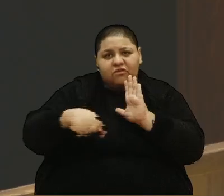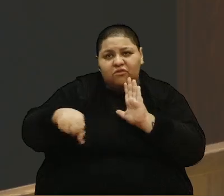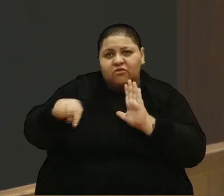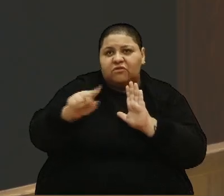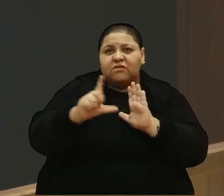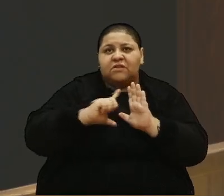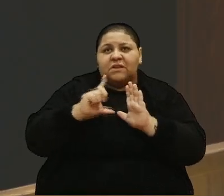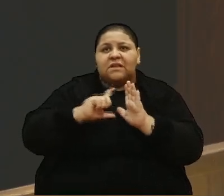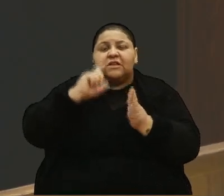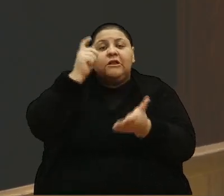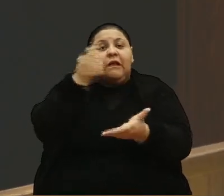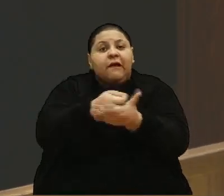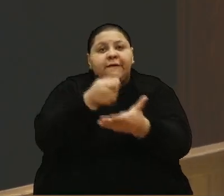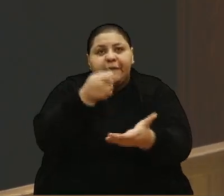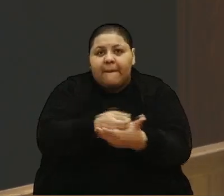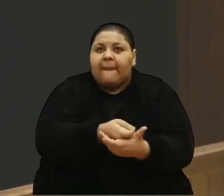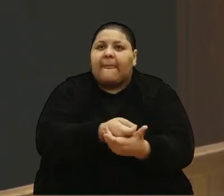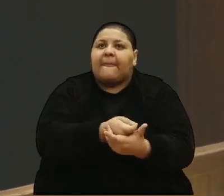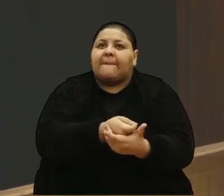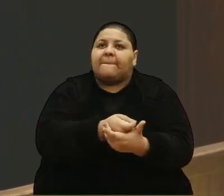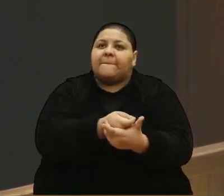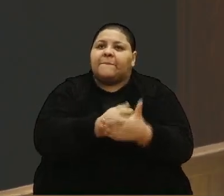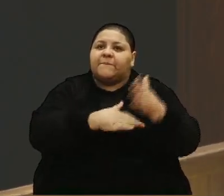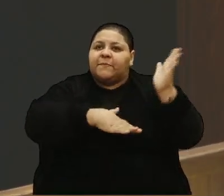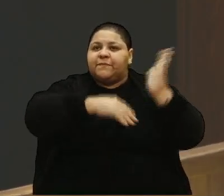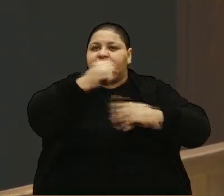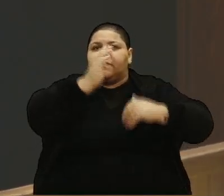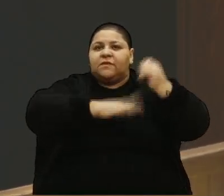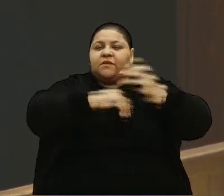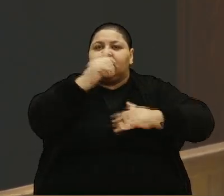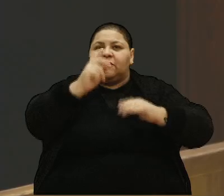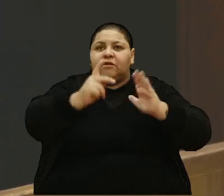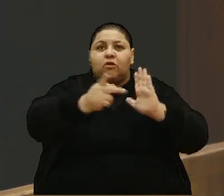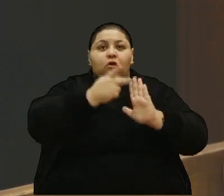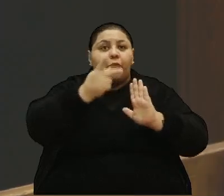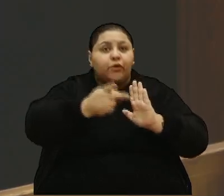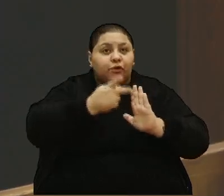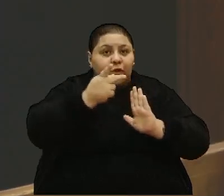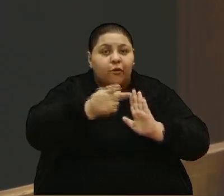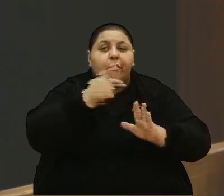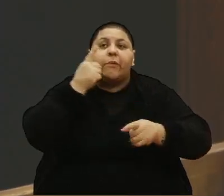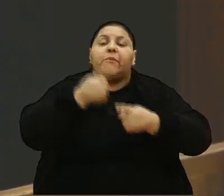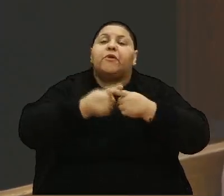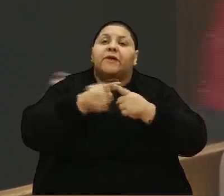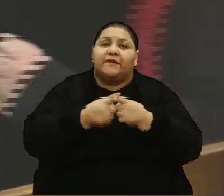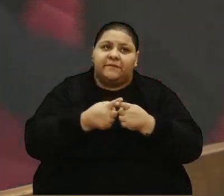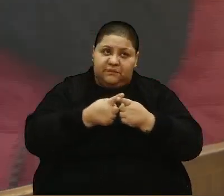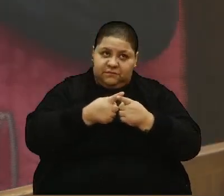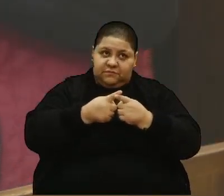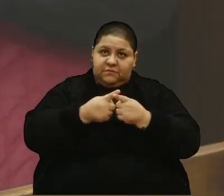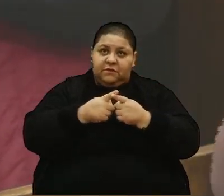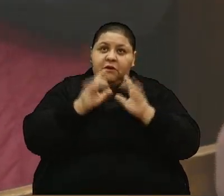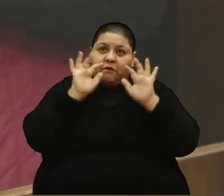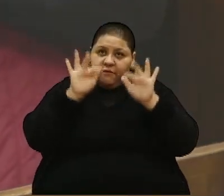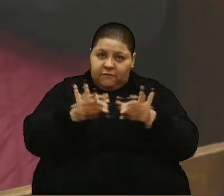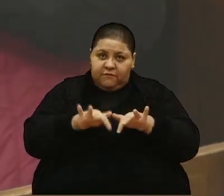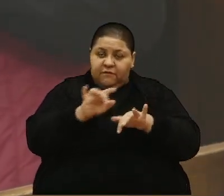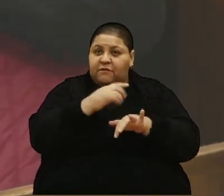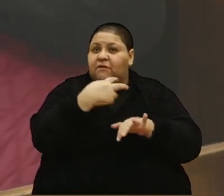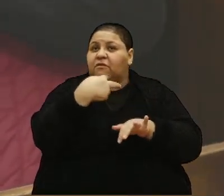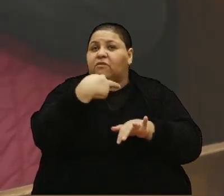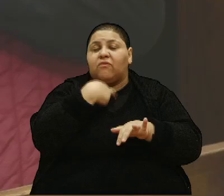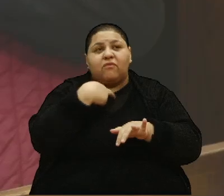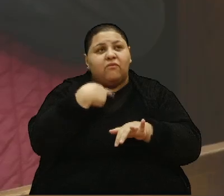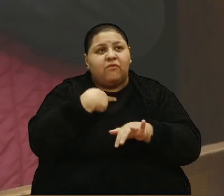uma obrigatoriedade de executar realmente o protocolo de Manchester. Por quê? Para concluir, não